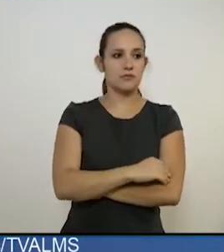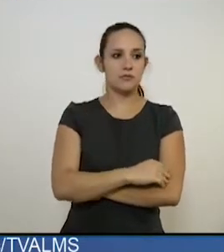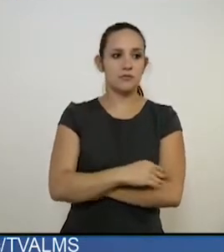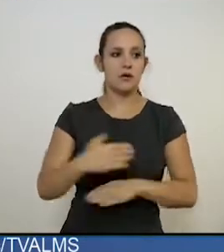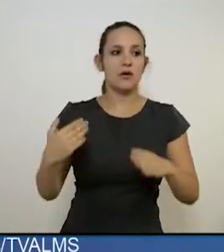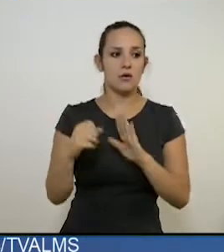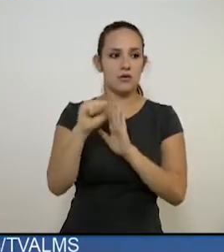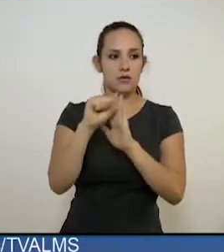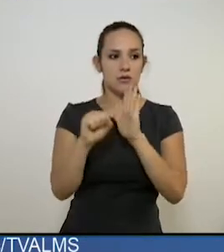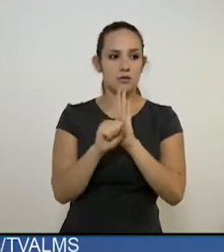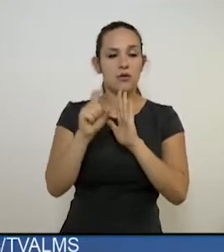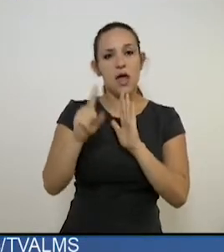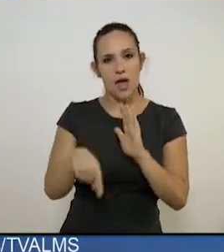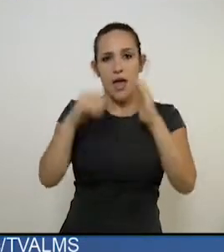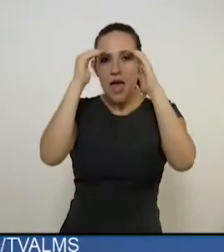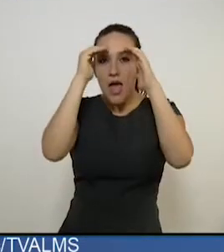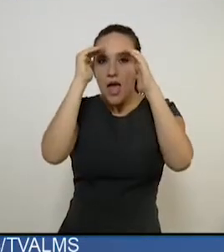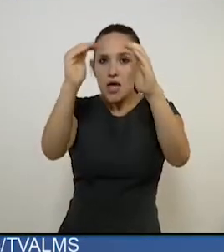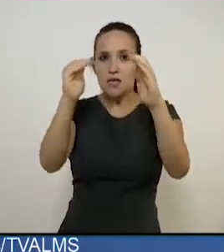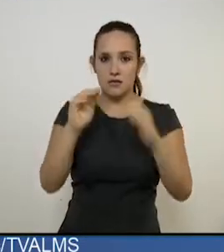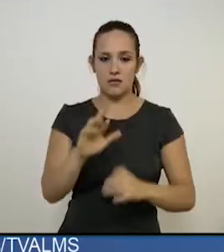século é o respeito.